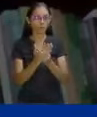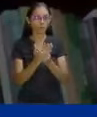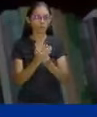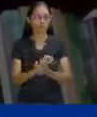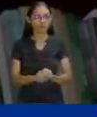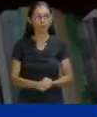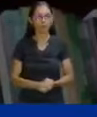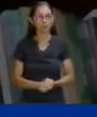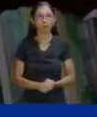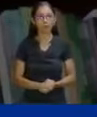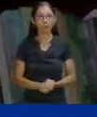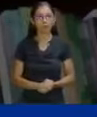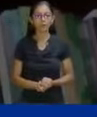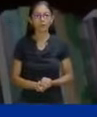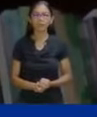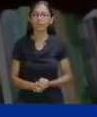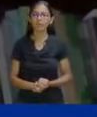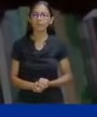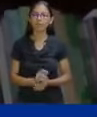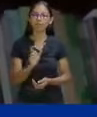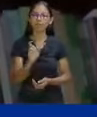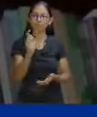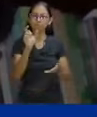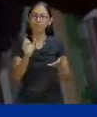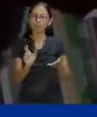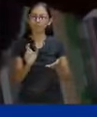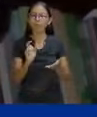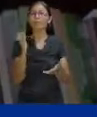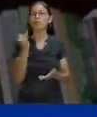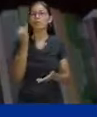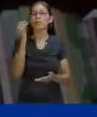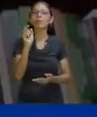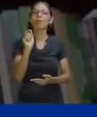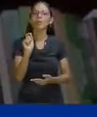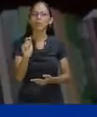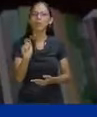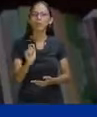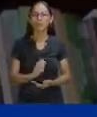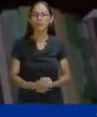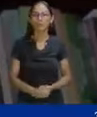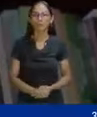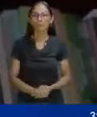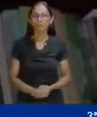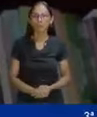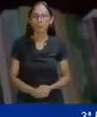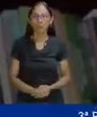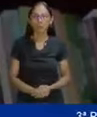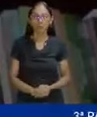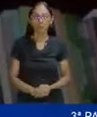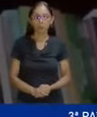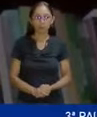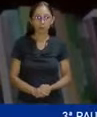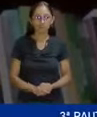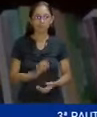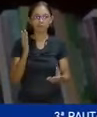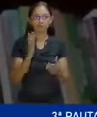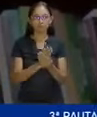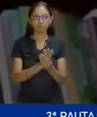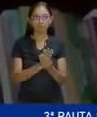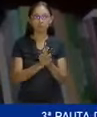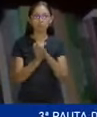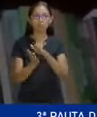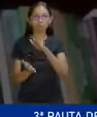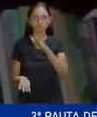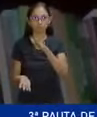escura, de tem uma barba parte muito canoada, importante. grisalha, ao fundo com estante de Voltaram livros. os autos do